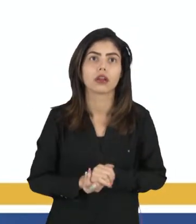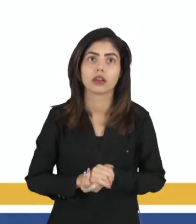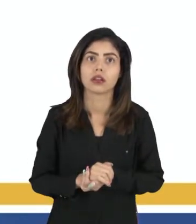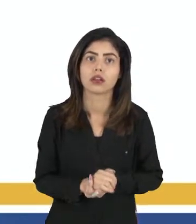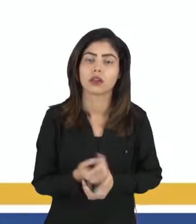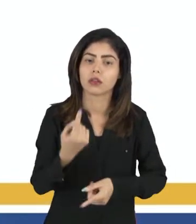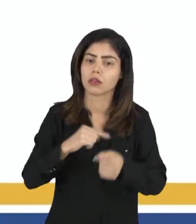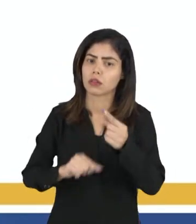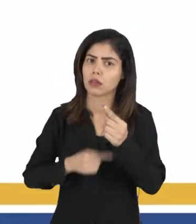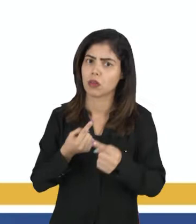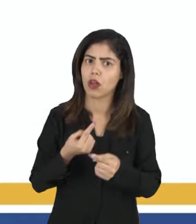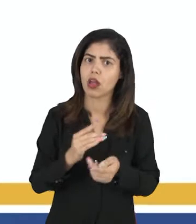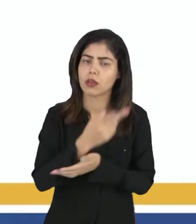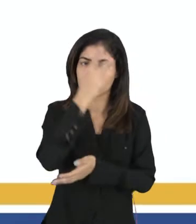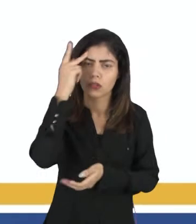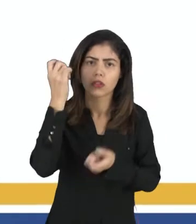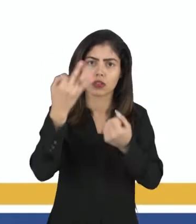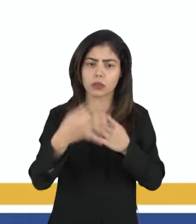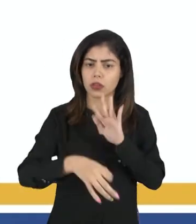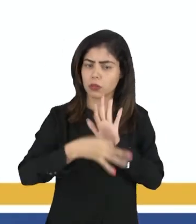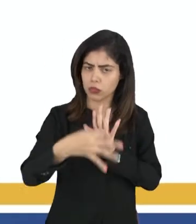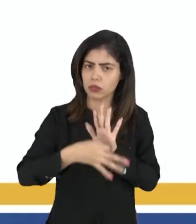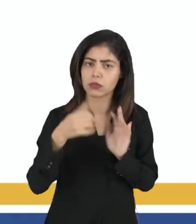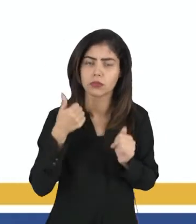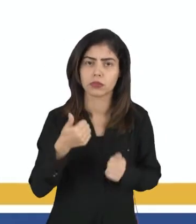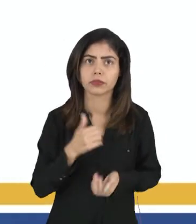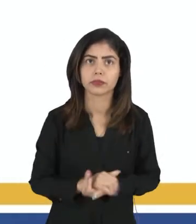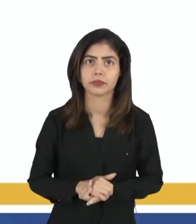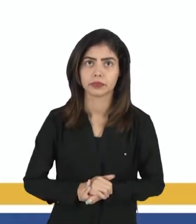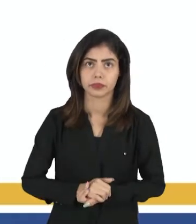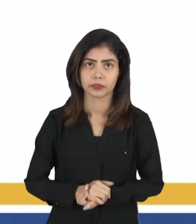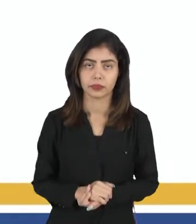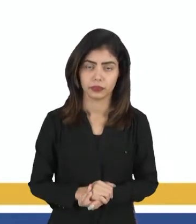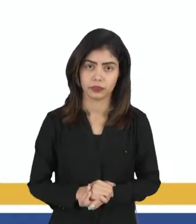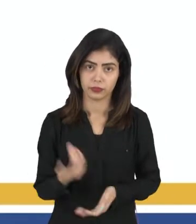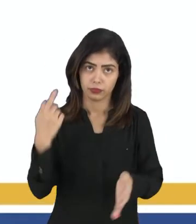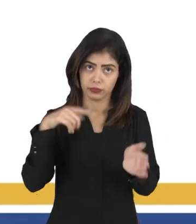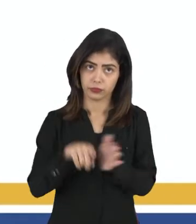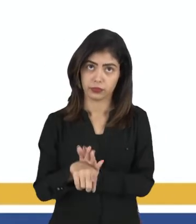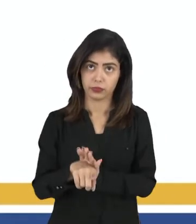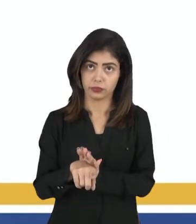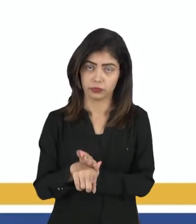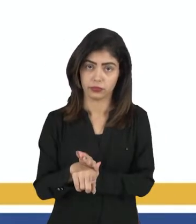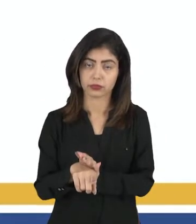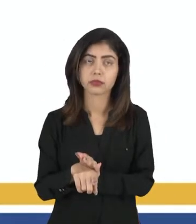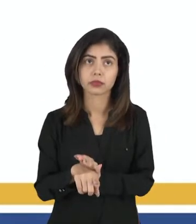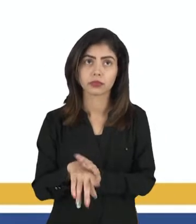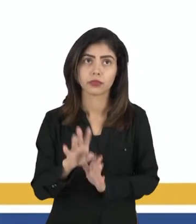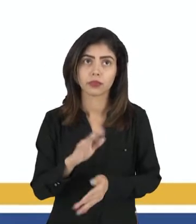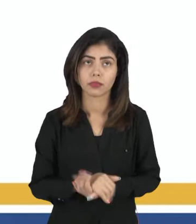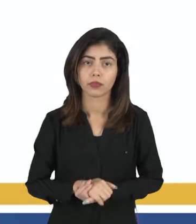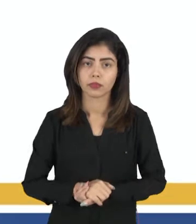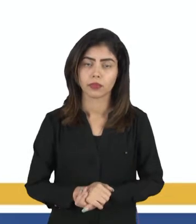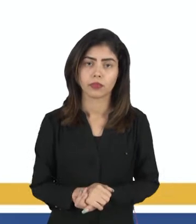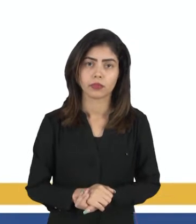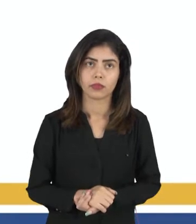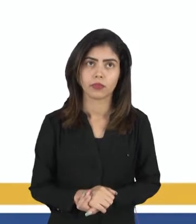umas com as outras no momento de dar a sua opinião. Então, nós temos uma pergunta aqui, um questionamento,